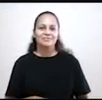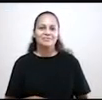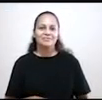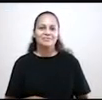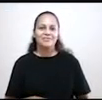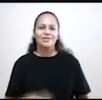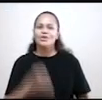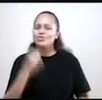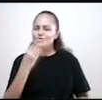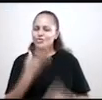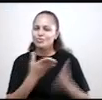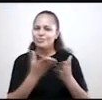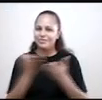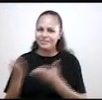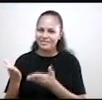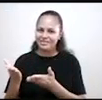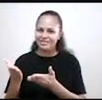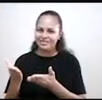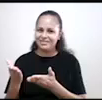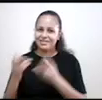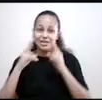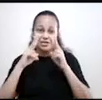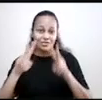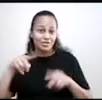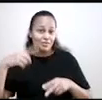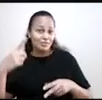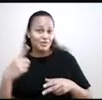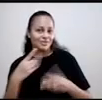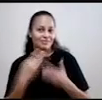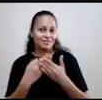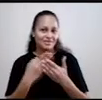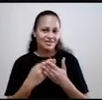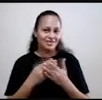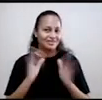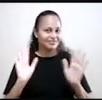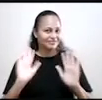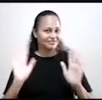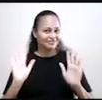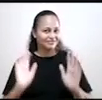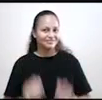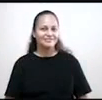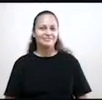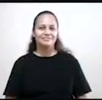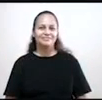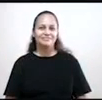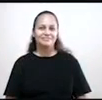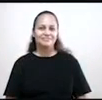next time. Tudo de bom a vocês todos. E vejo na próxima. Bye bye.